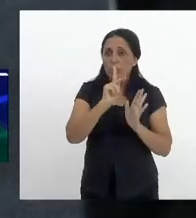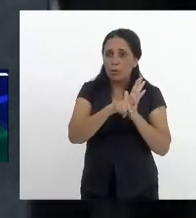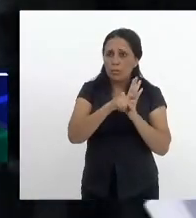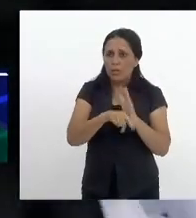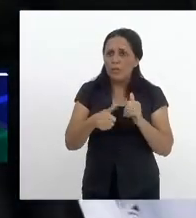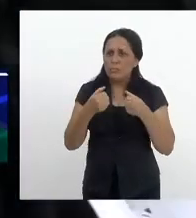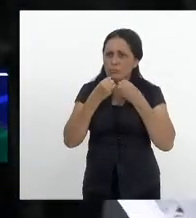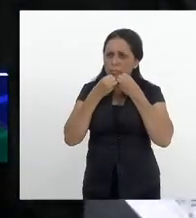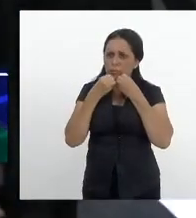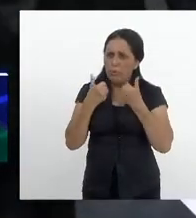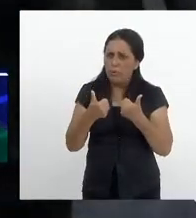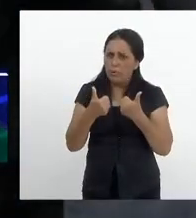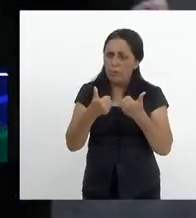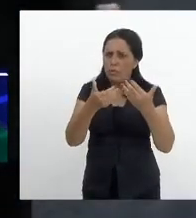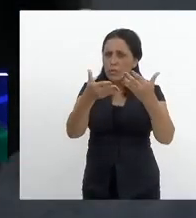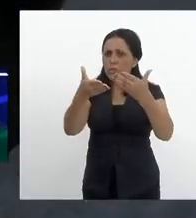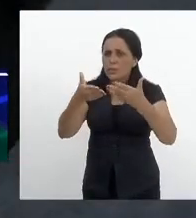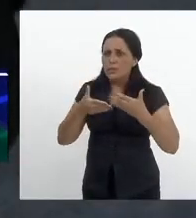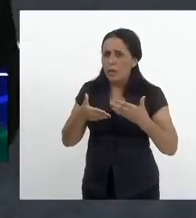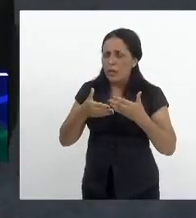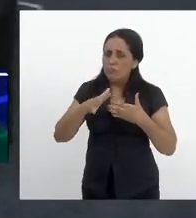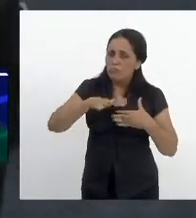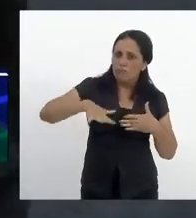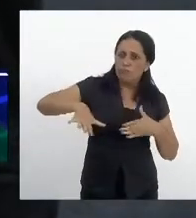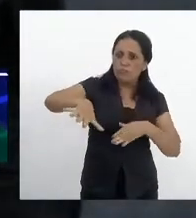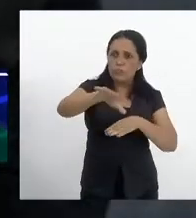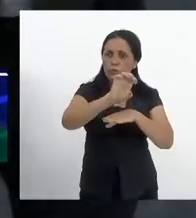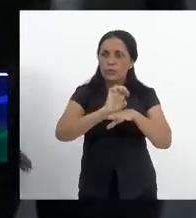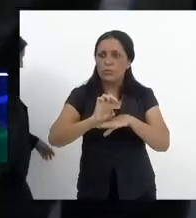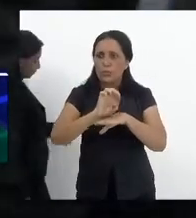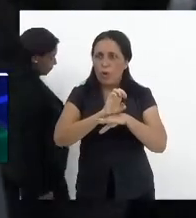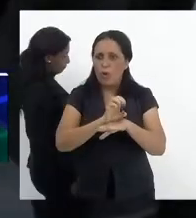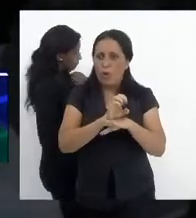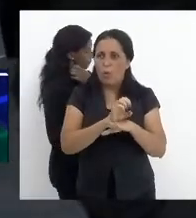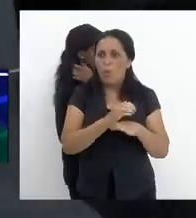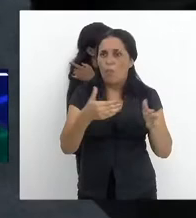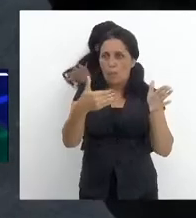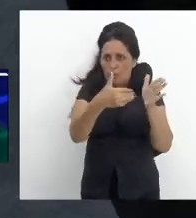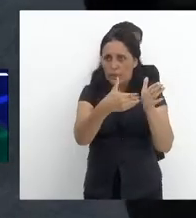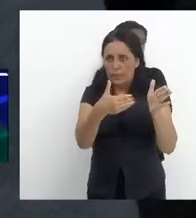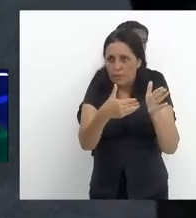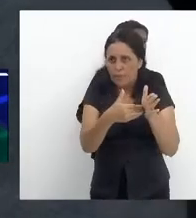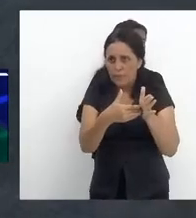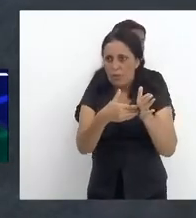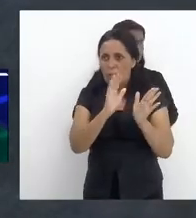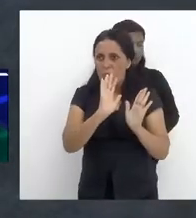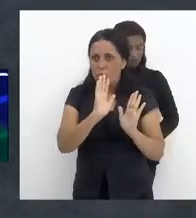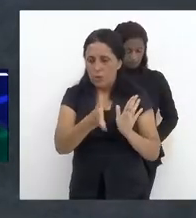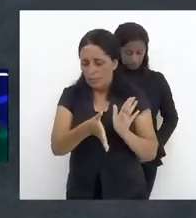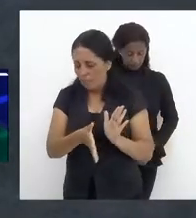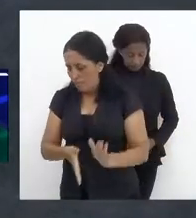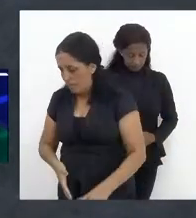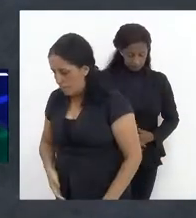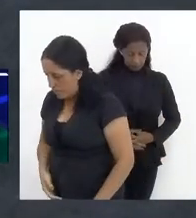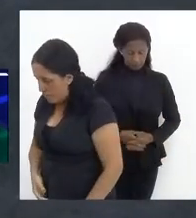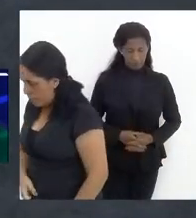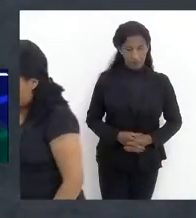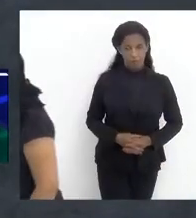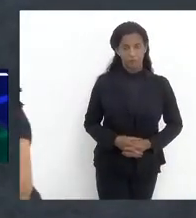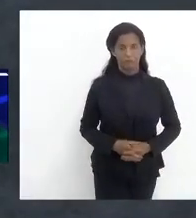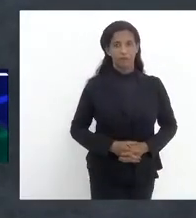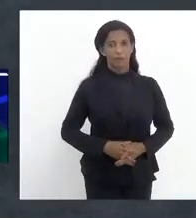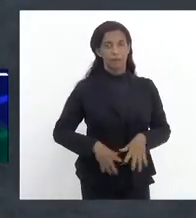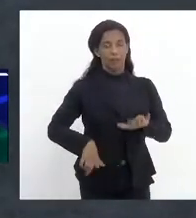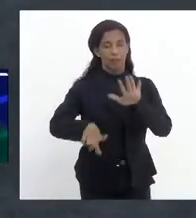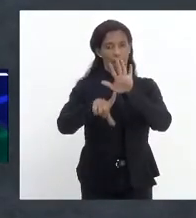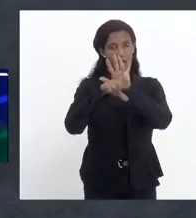bom, traz aqui para o âmbito estadual uma delimitação que já existe em parte na Lei de Diretrizes e Bases da